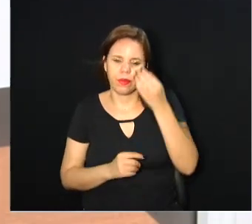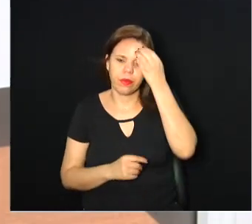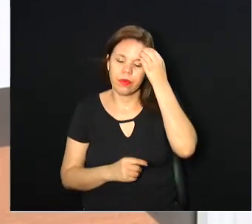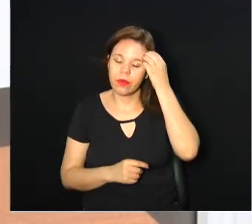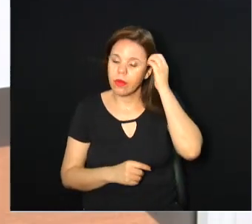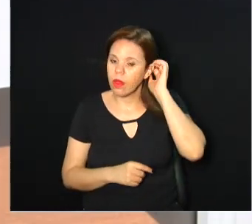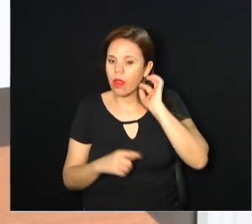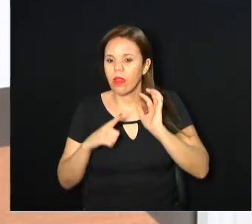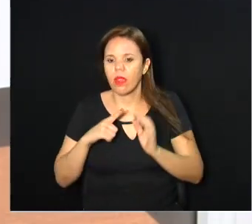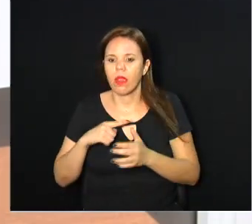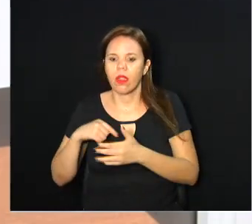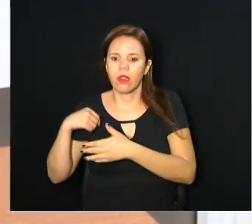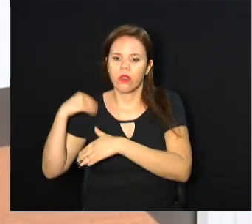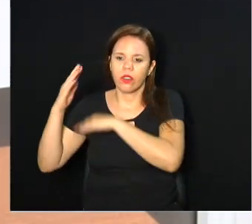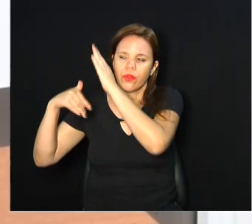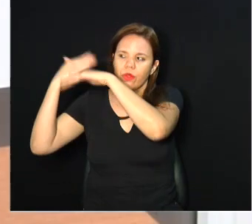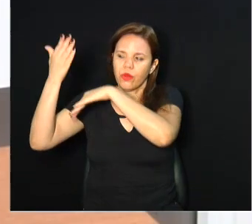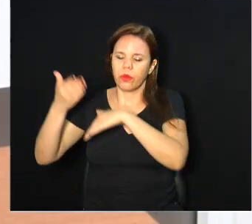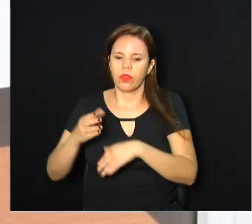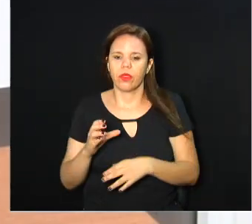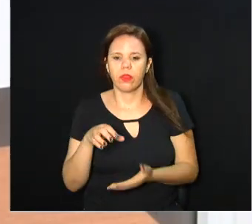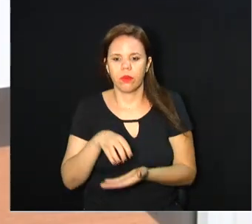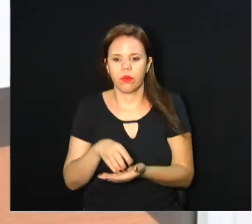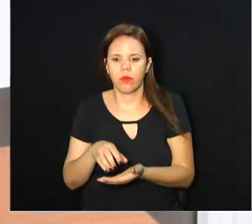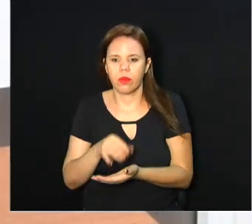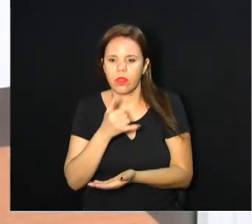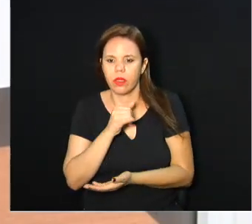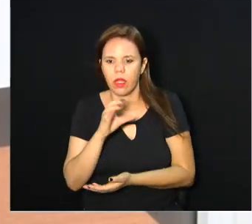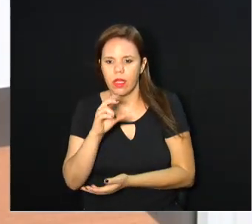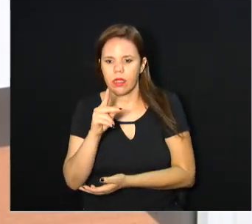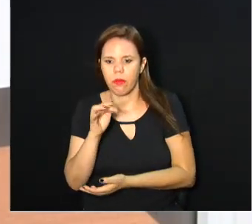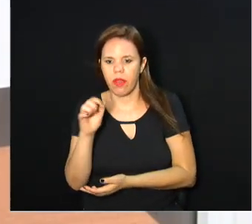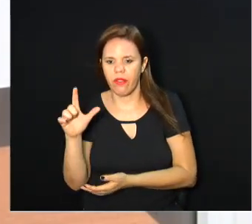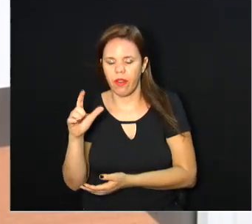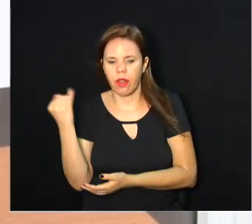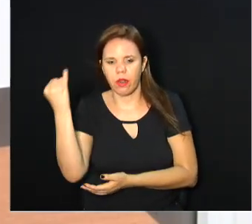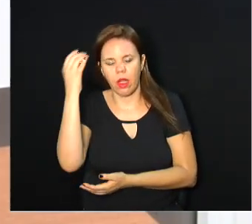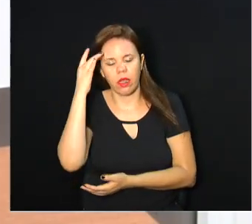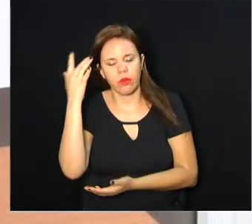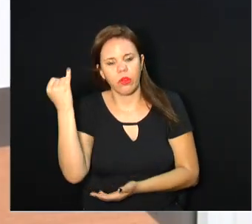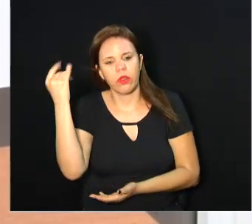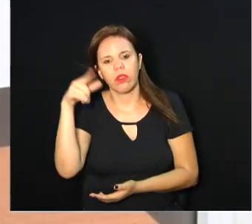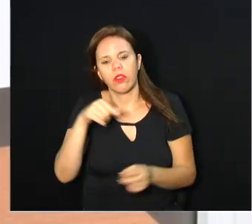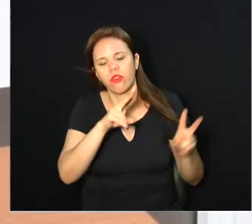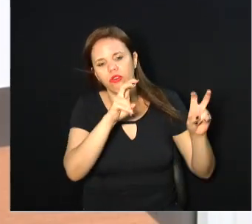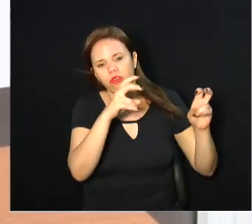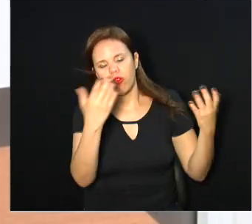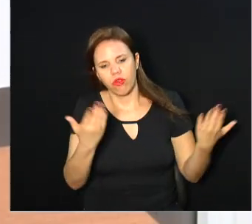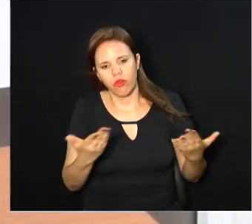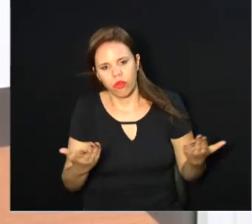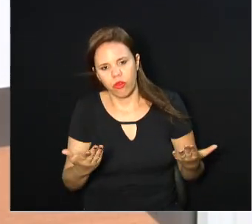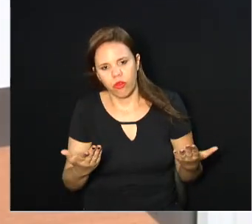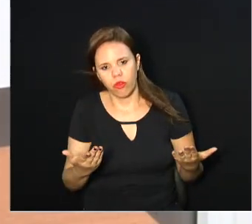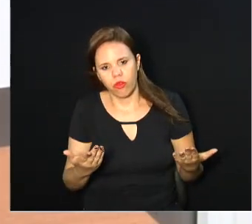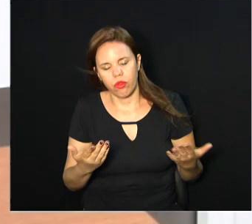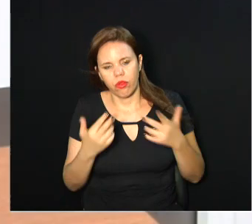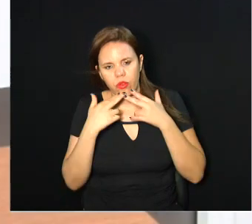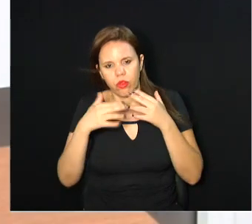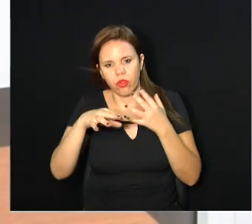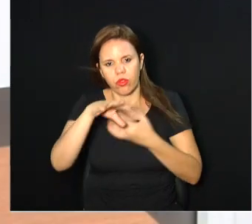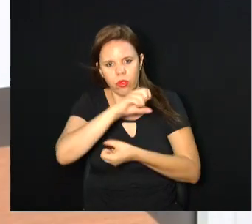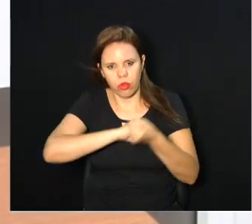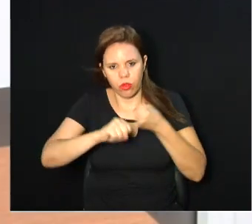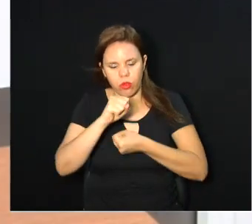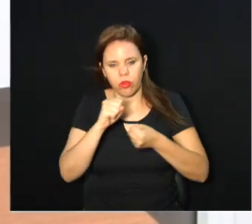segue um ciclo de desenvolvimento que a CPFL julga relevante, né? Hoje o tema da inovação e da sustentabilidade está